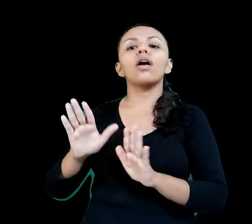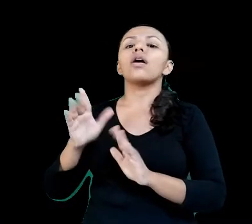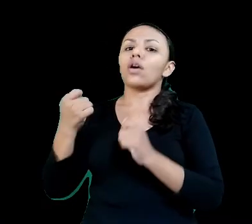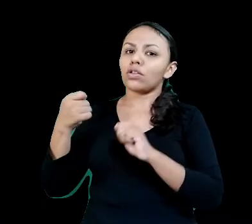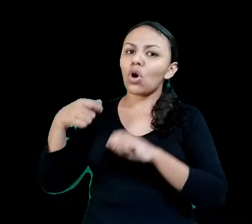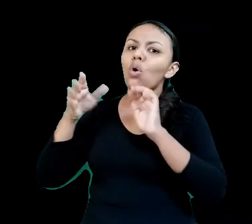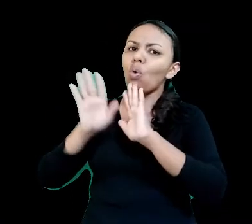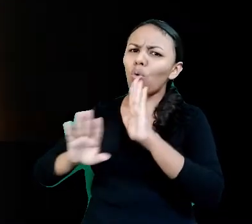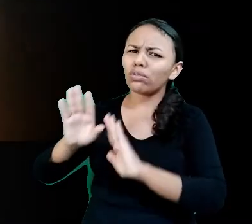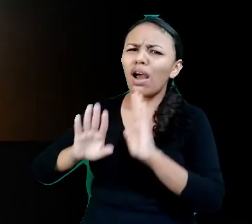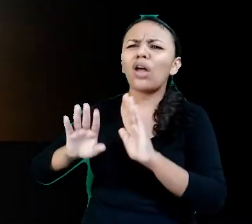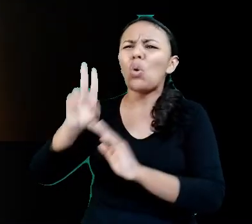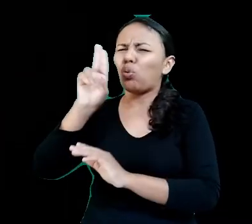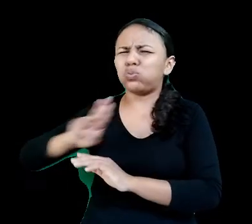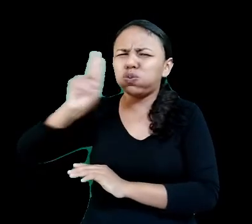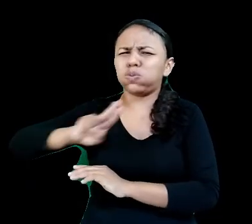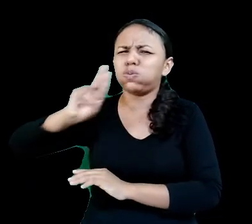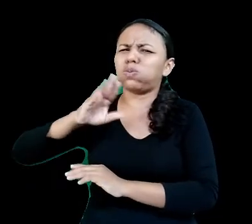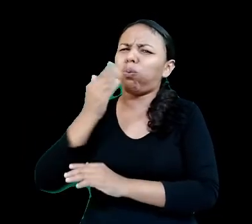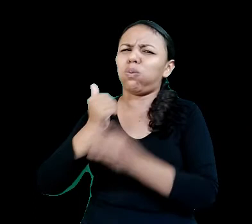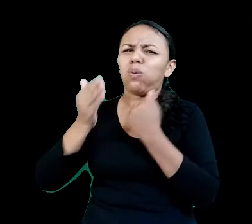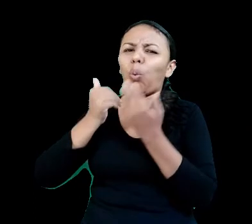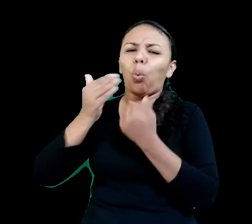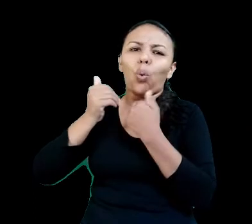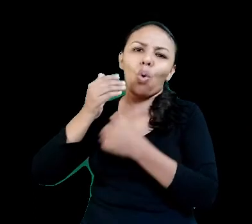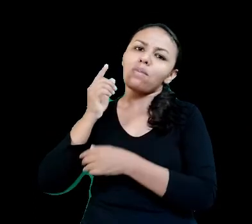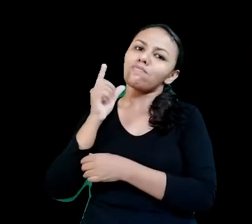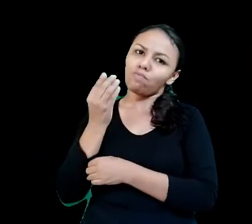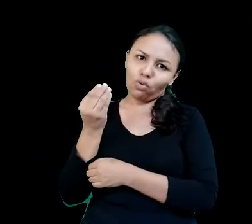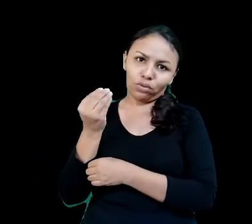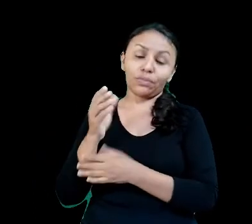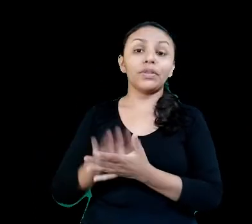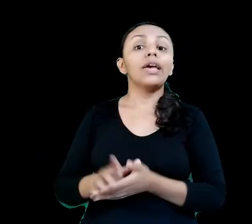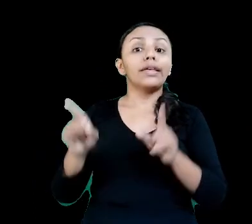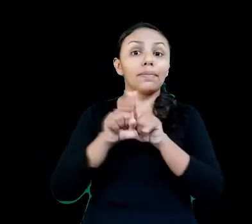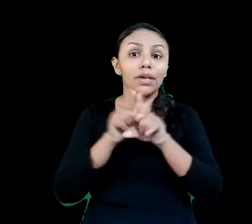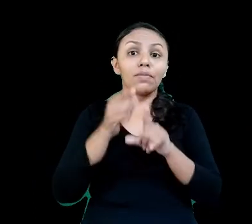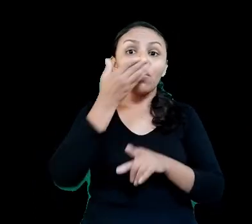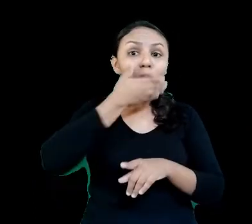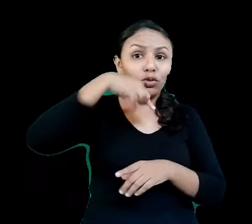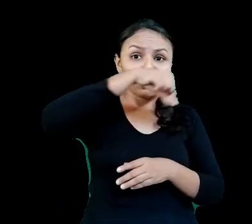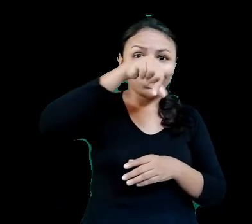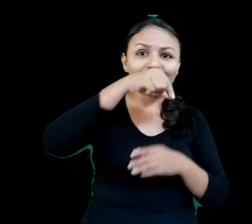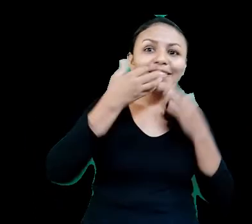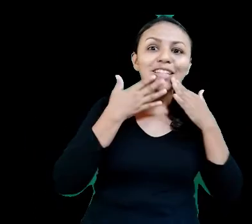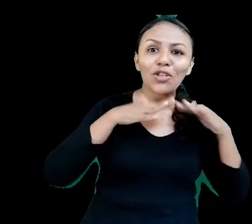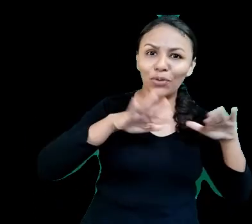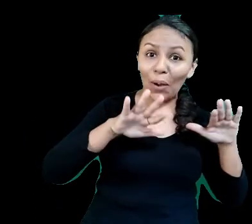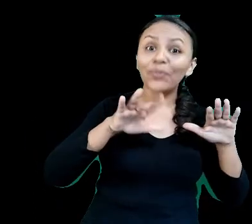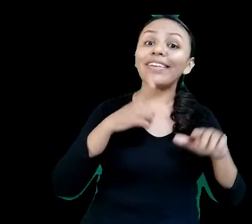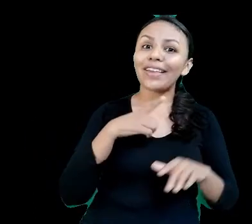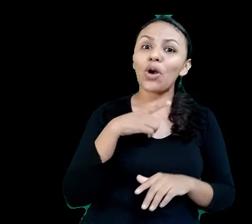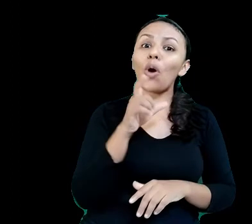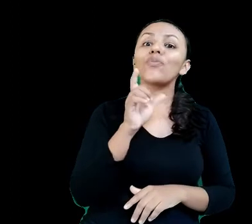pela utilização do excesso. Quando a gente fala de um adoçante natural, a gente traz um destaque aqui ao xilitol. Ele